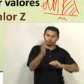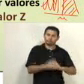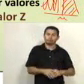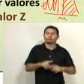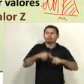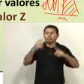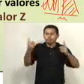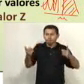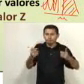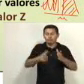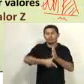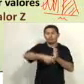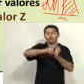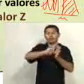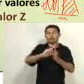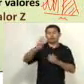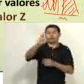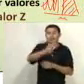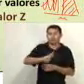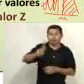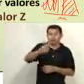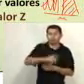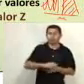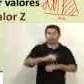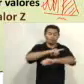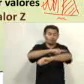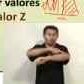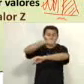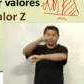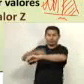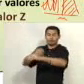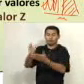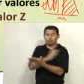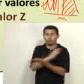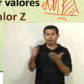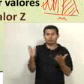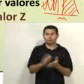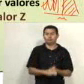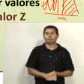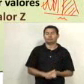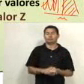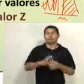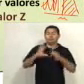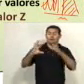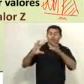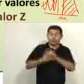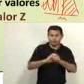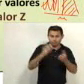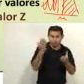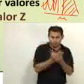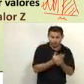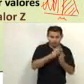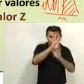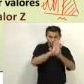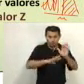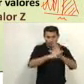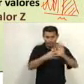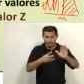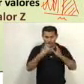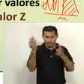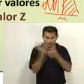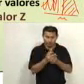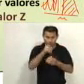que, antes de eu utilizar a curva de distribuição normal no anexo de vocês, a tabela no anexo de